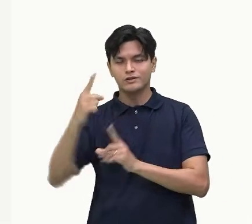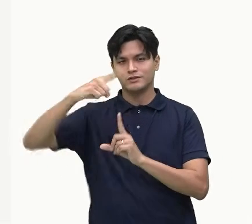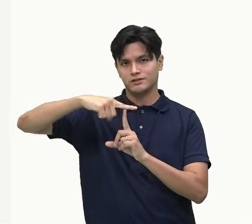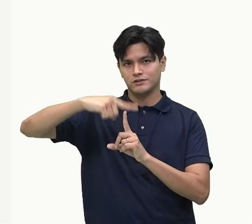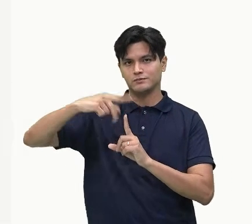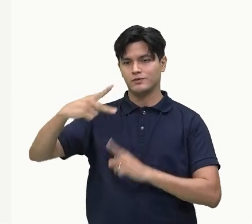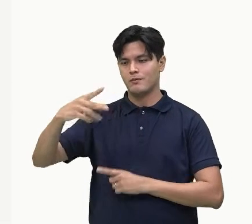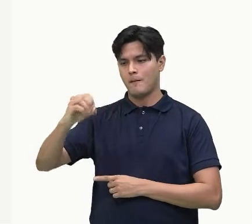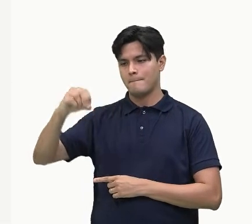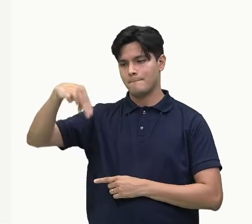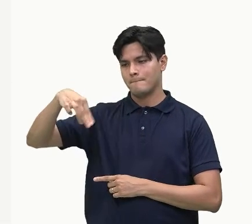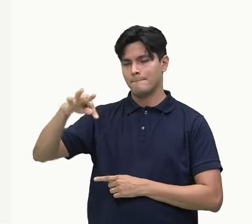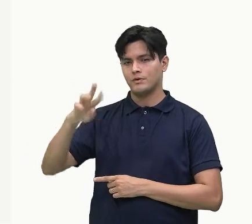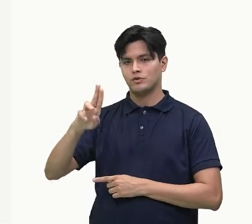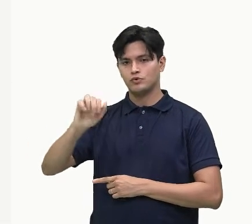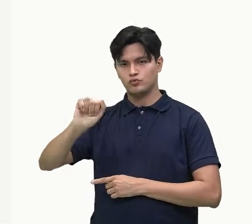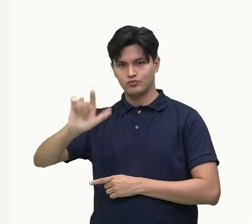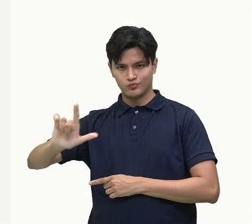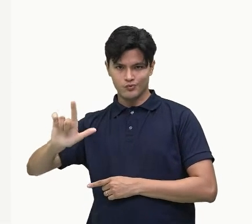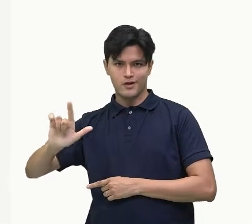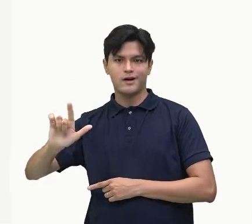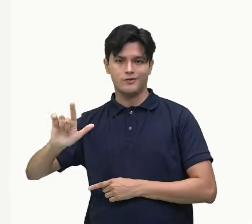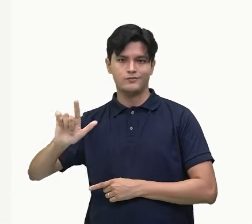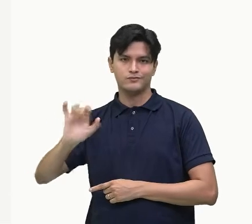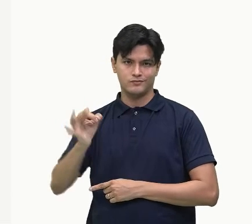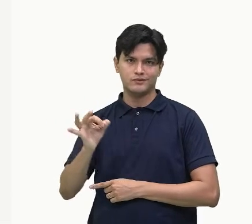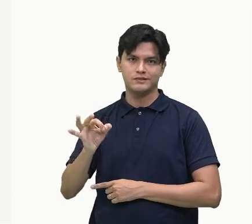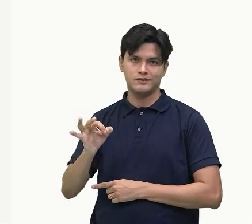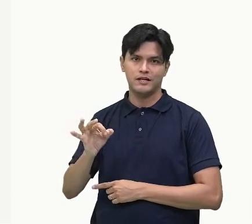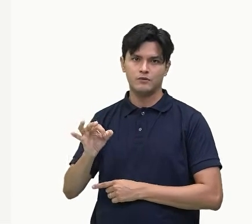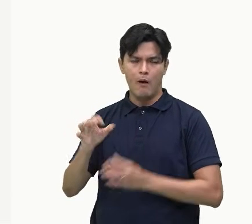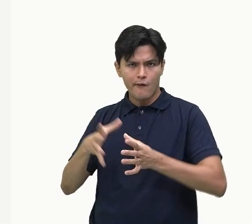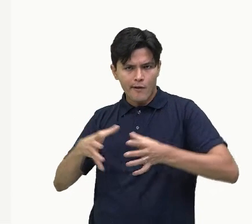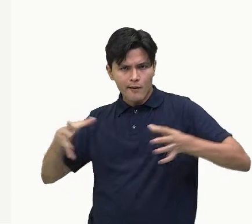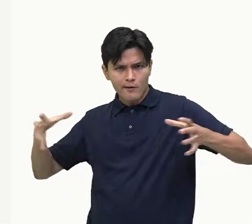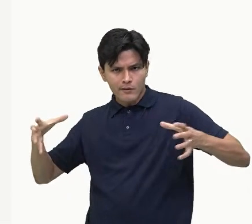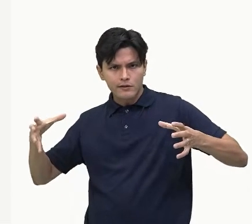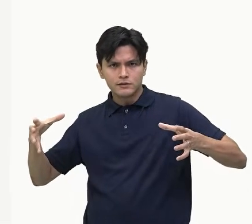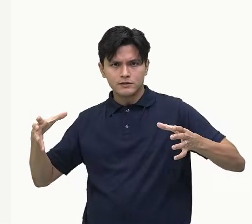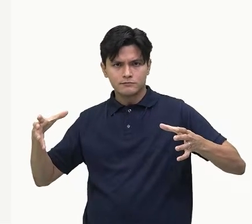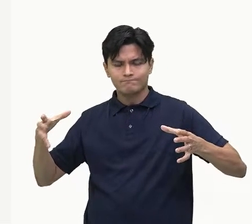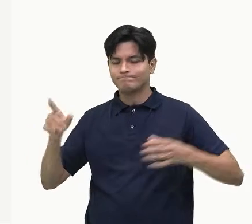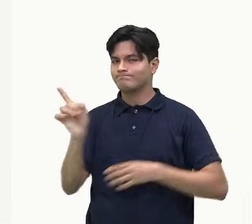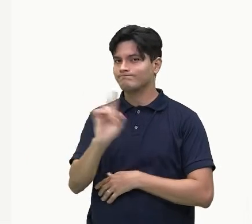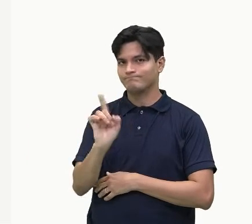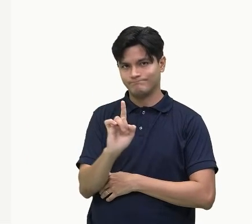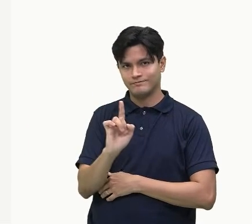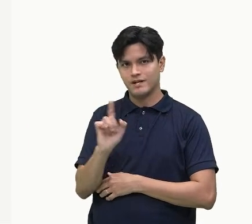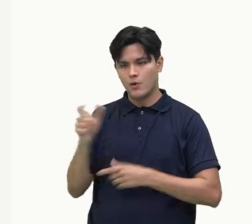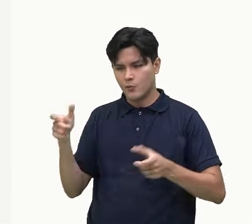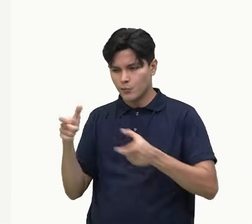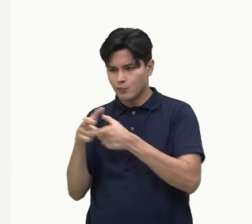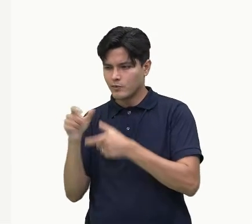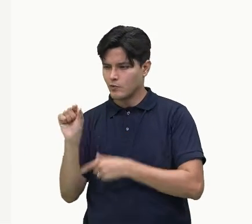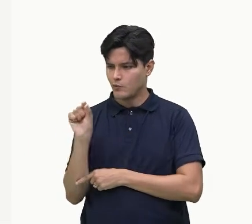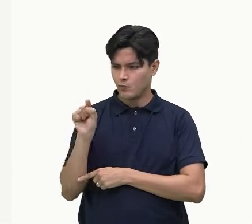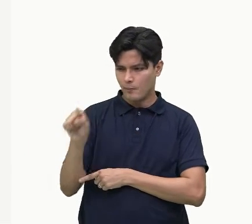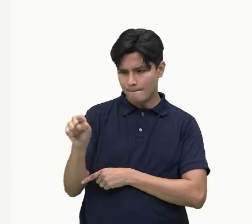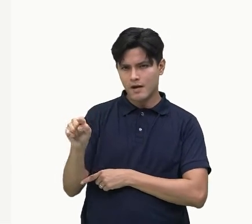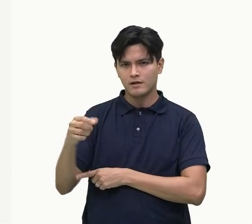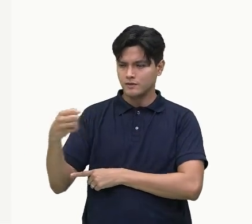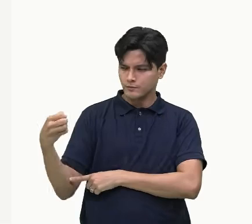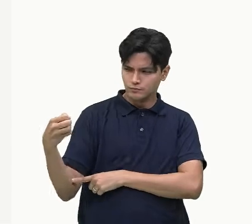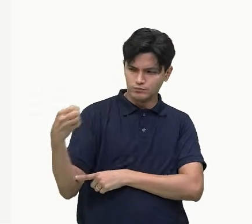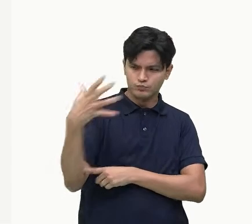uma fonte sem dimensões consideráveis, que emite infinitos raios de